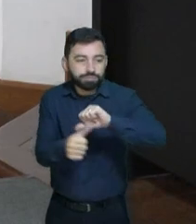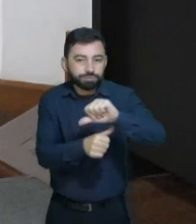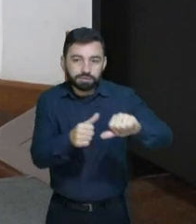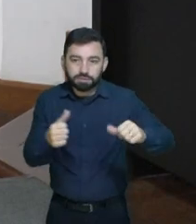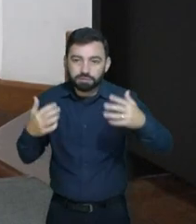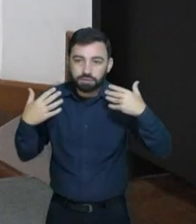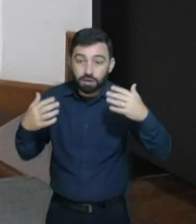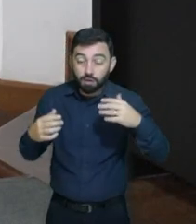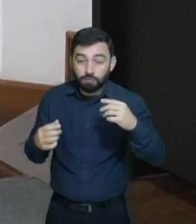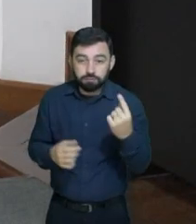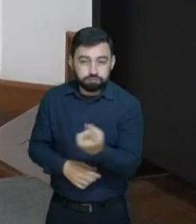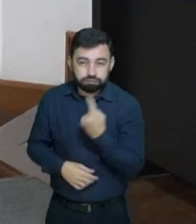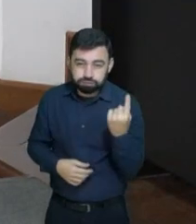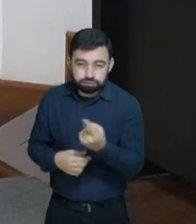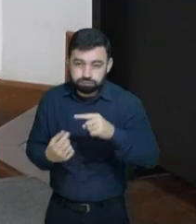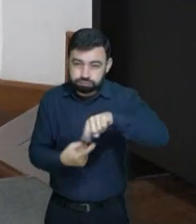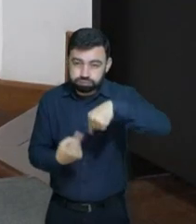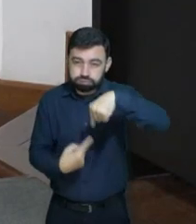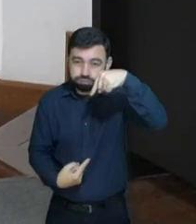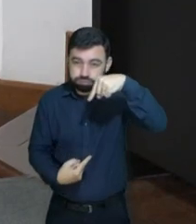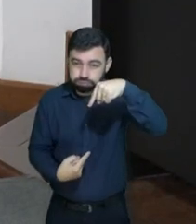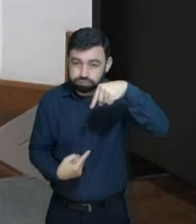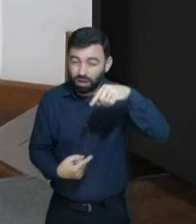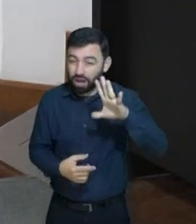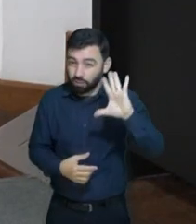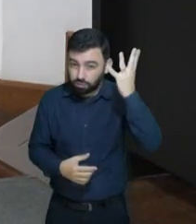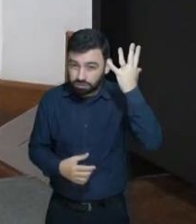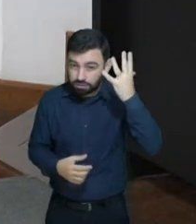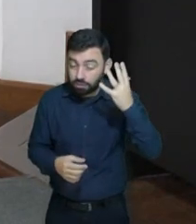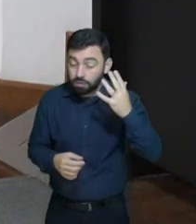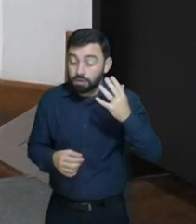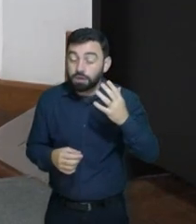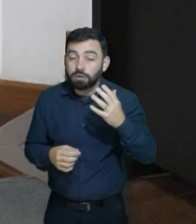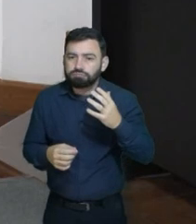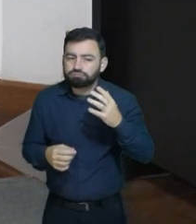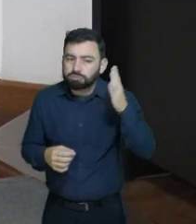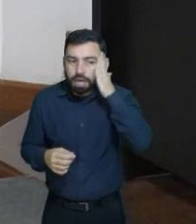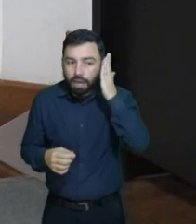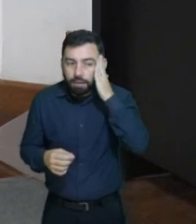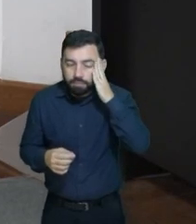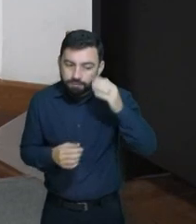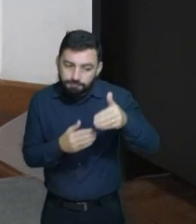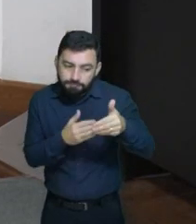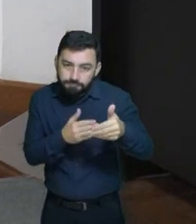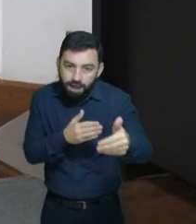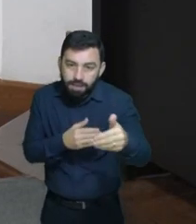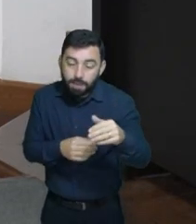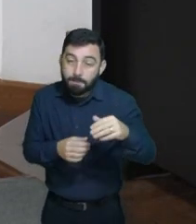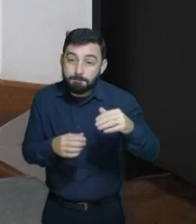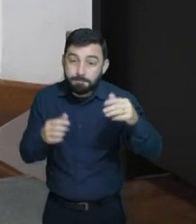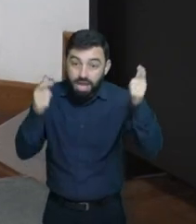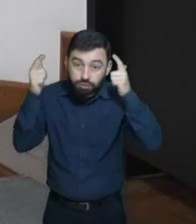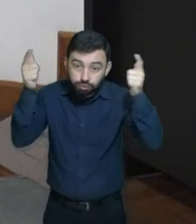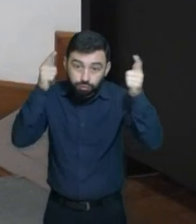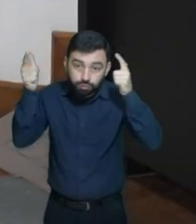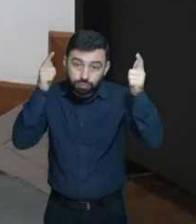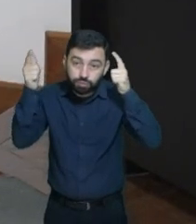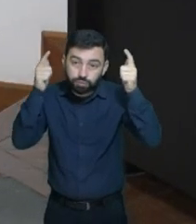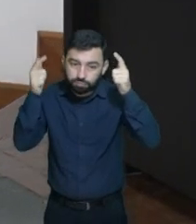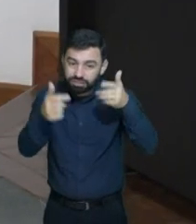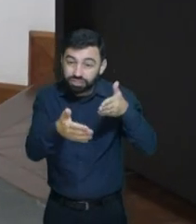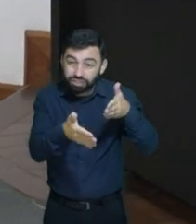climáticas. Veio o furacão, e a previsão era que o furacão, quando entrasse no Golfo do México, né,